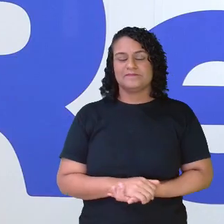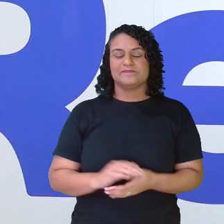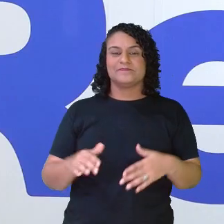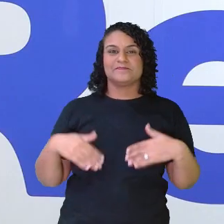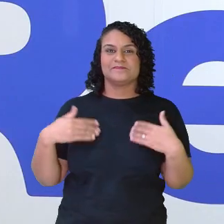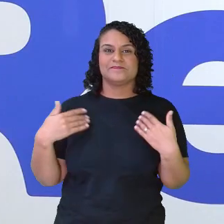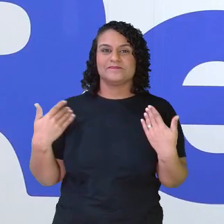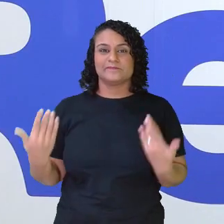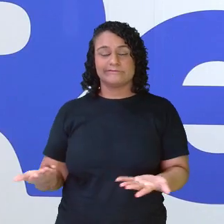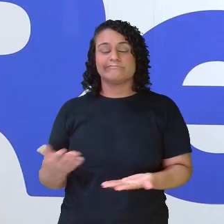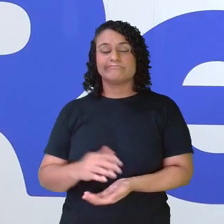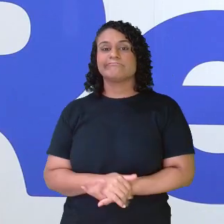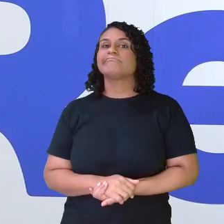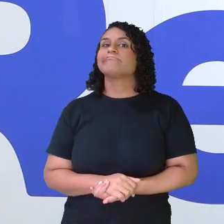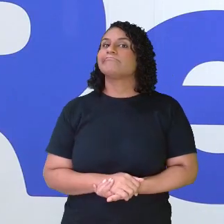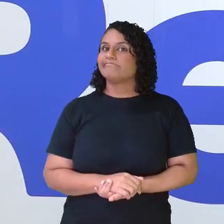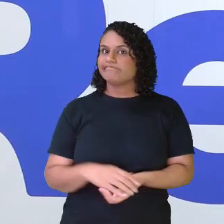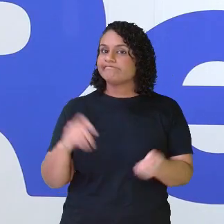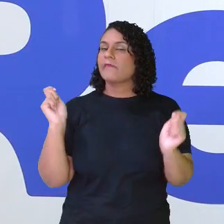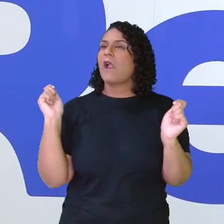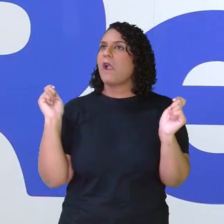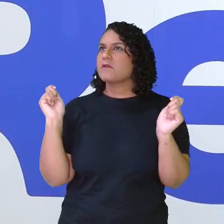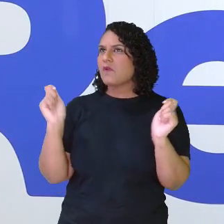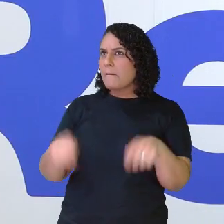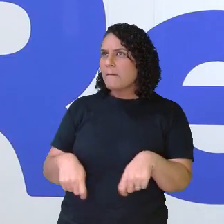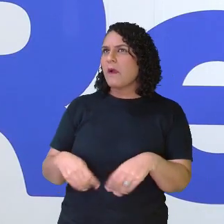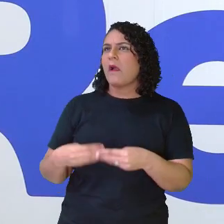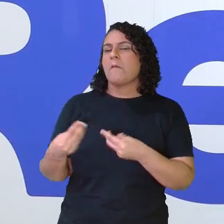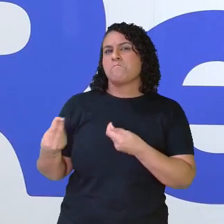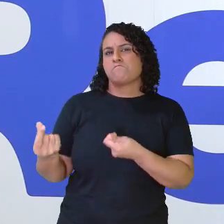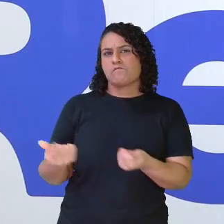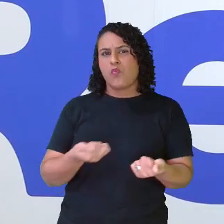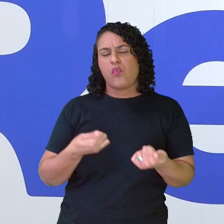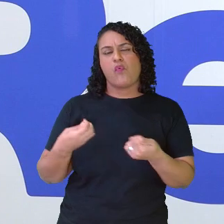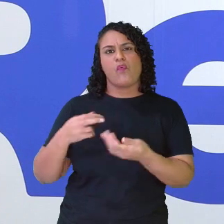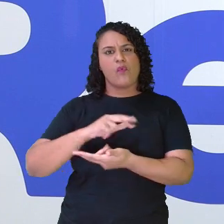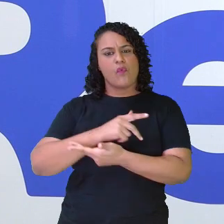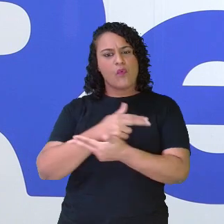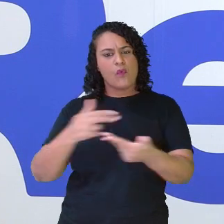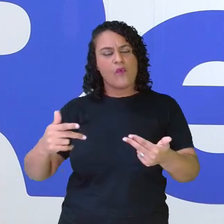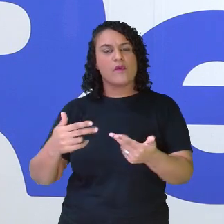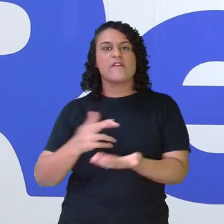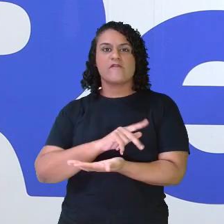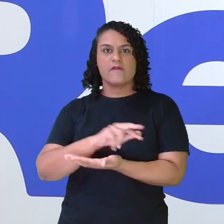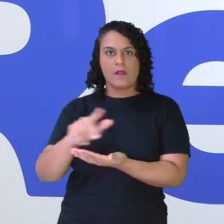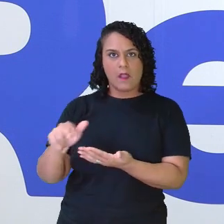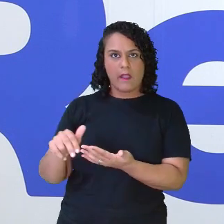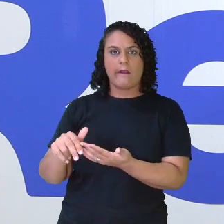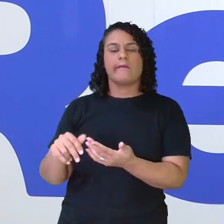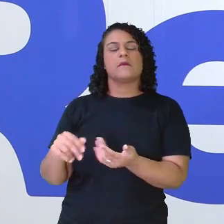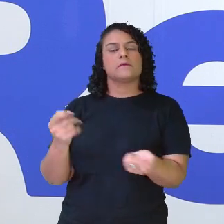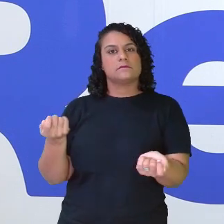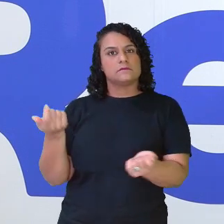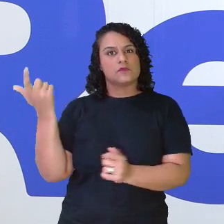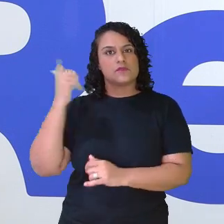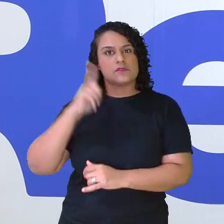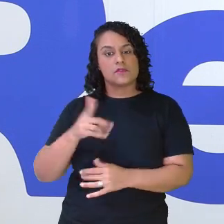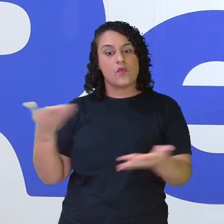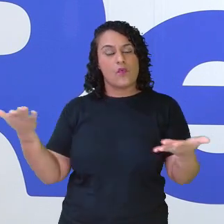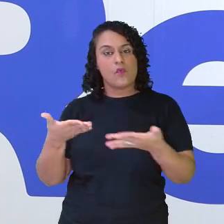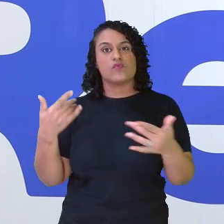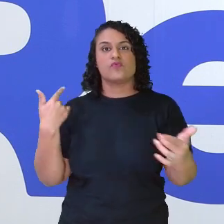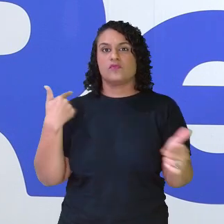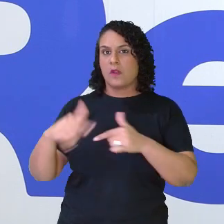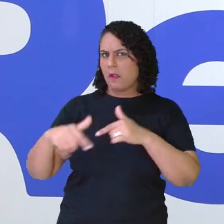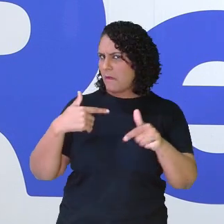Então, a gente já conseguiu muitas coisas, né? Nós, mulheres, alcançamos algumas posições, né? a gente consegue hoje trabalhar,